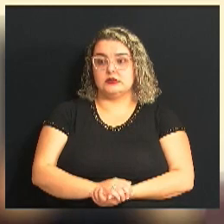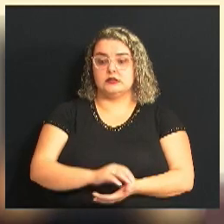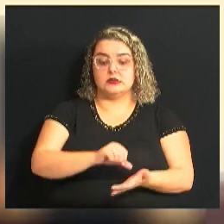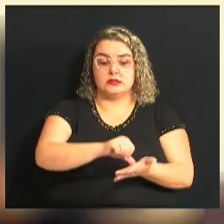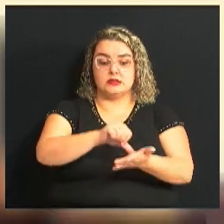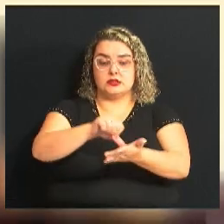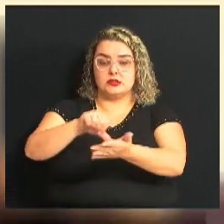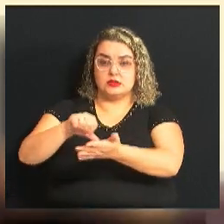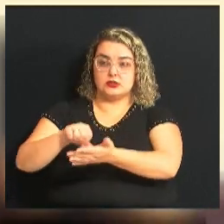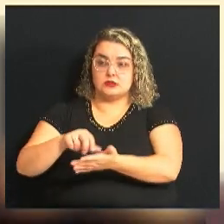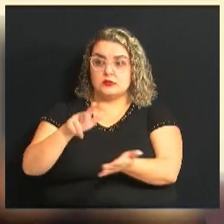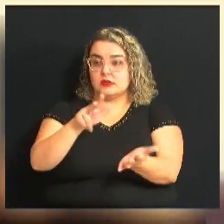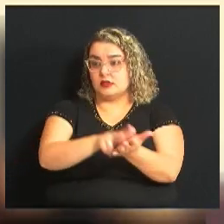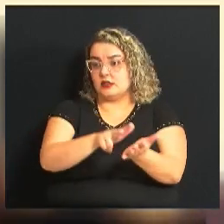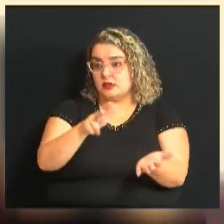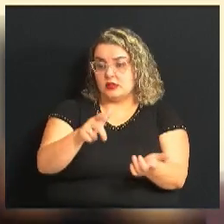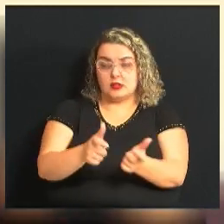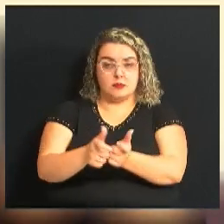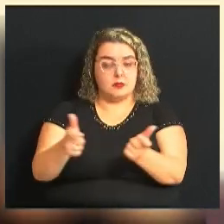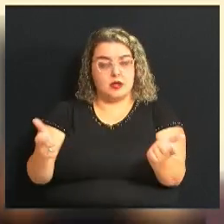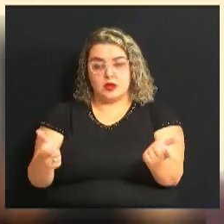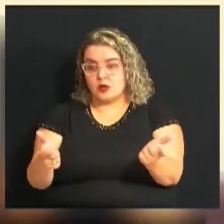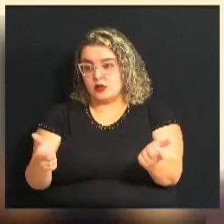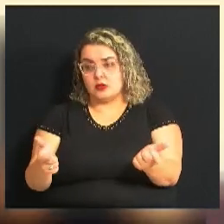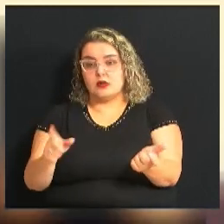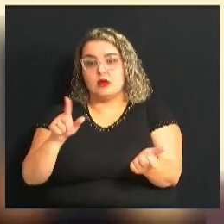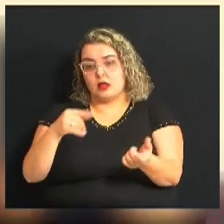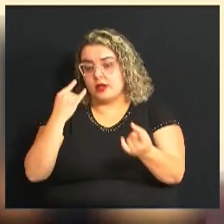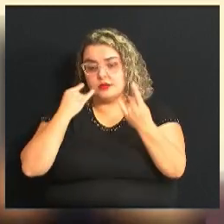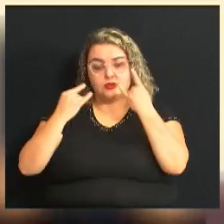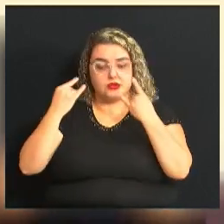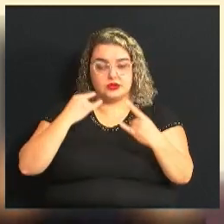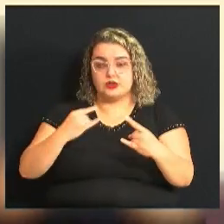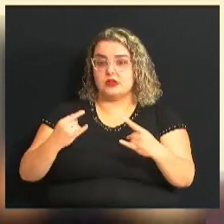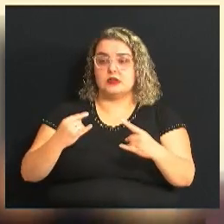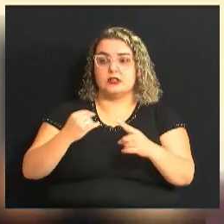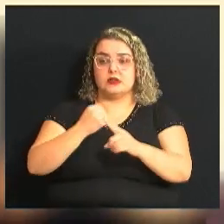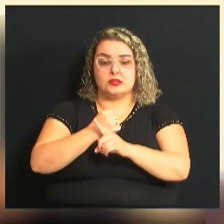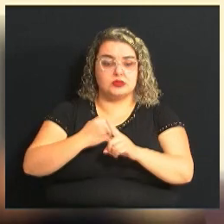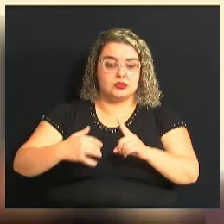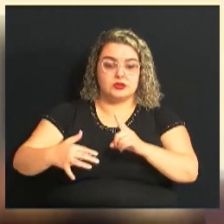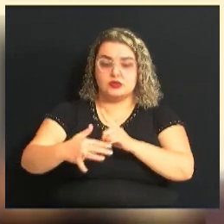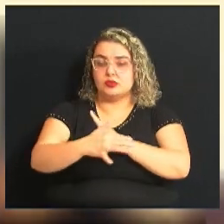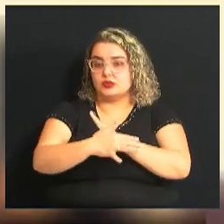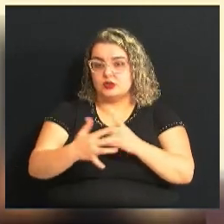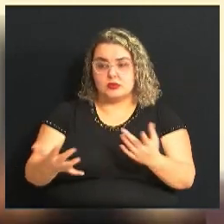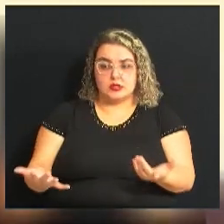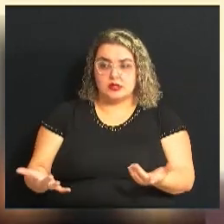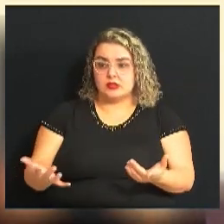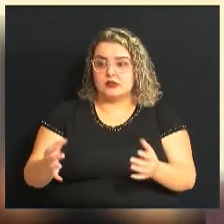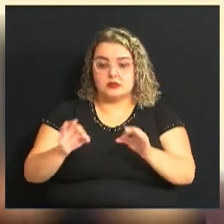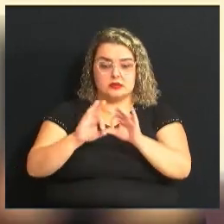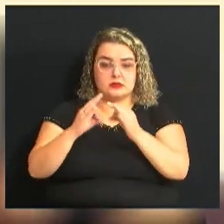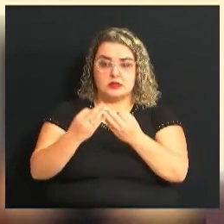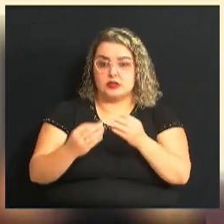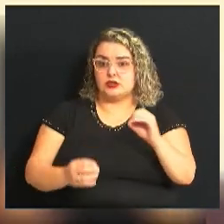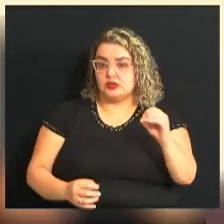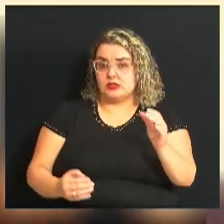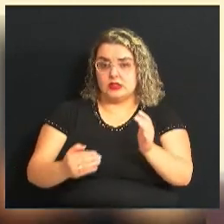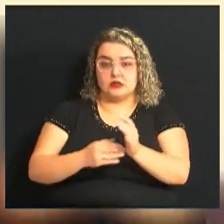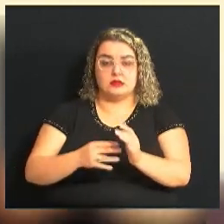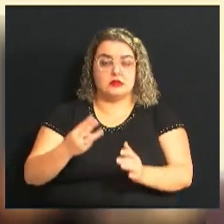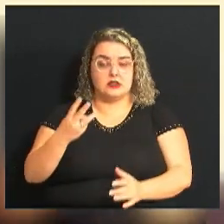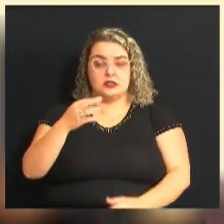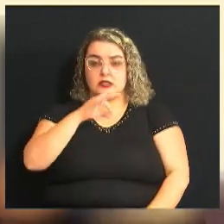serem regularizados, a grande maioria deles são de interesse social. Então, nós vemos que são famílias de 0 a 3